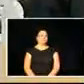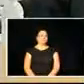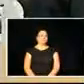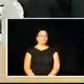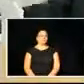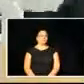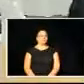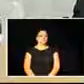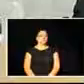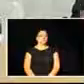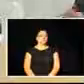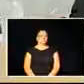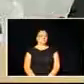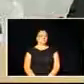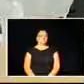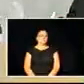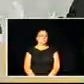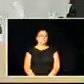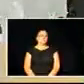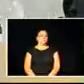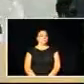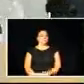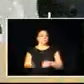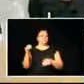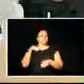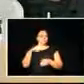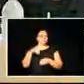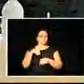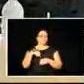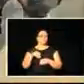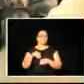2014. Em votação.